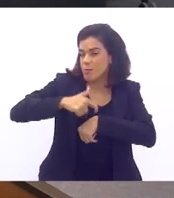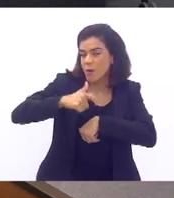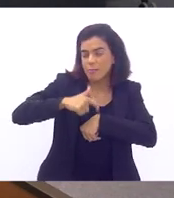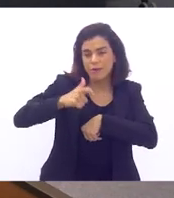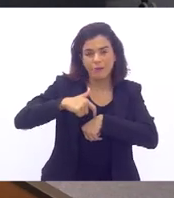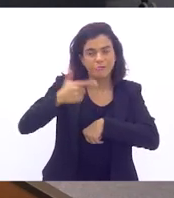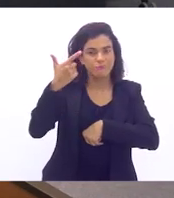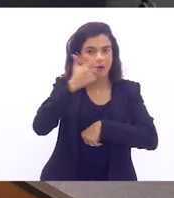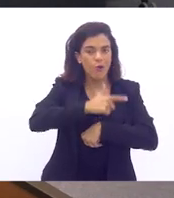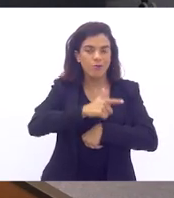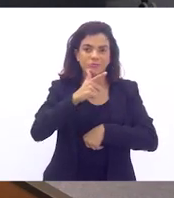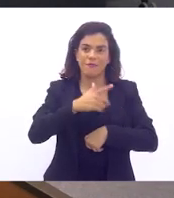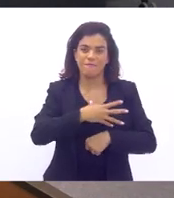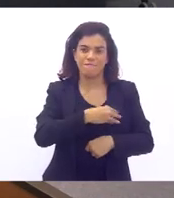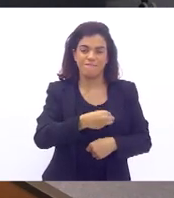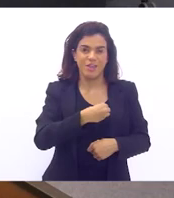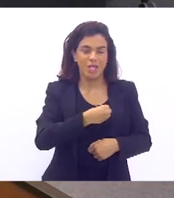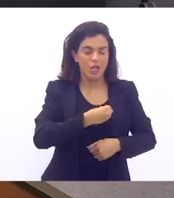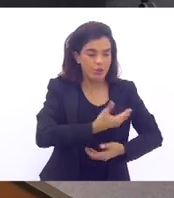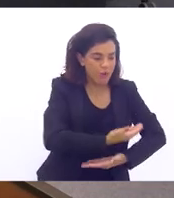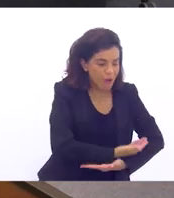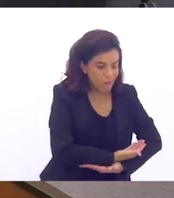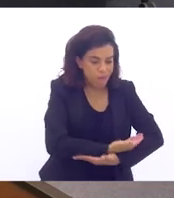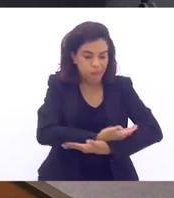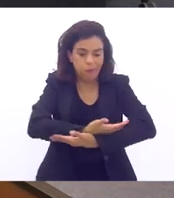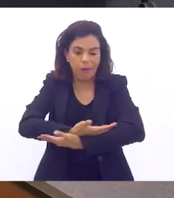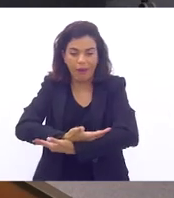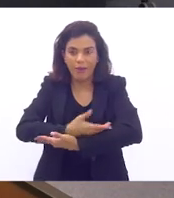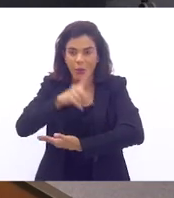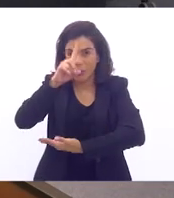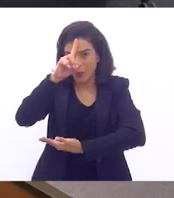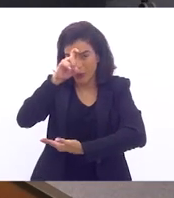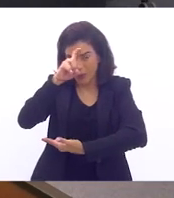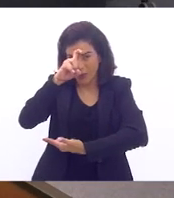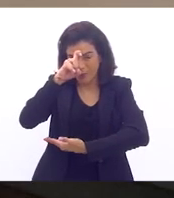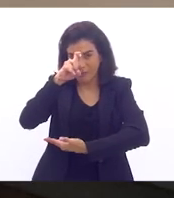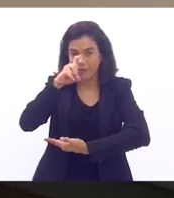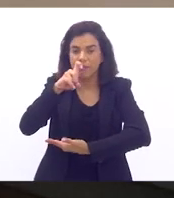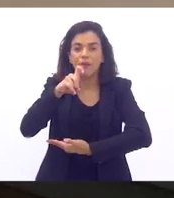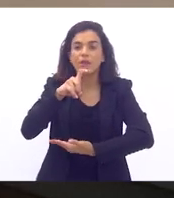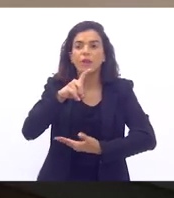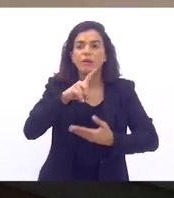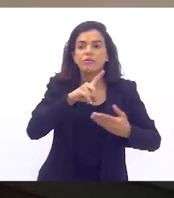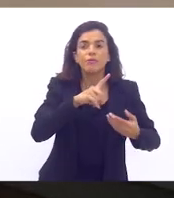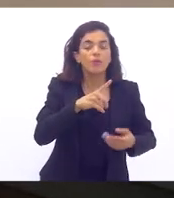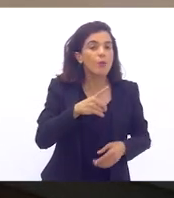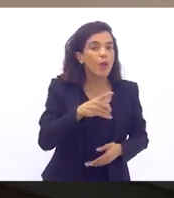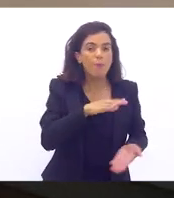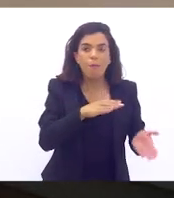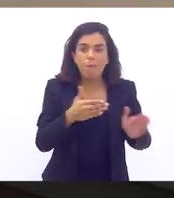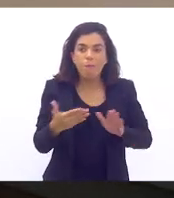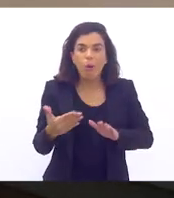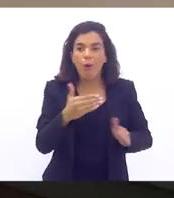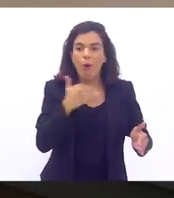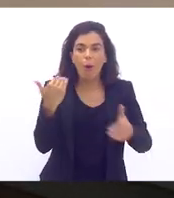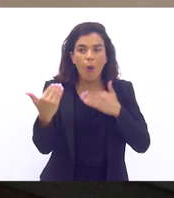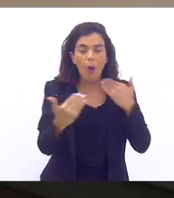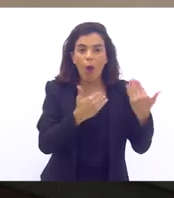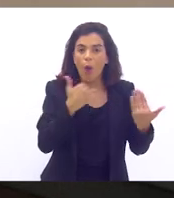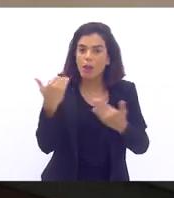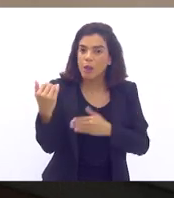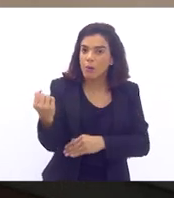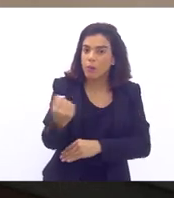que a gente consegue tirar o nosso filho da Maternidade que é um problema o nosso índice de óbito Neonatal é muito alto isso é um ponto